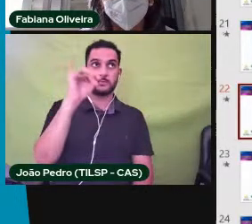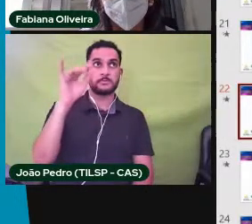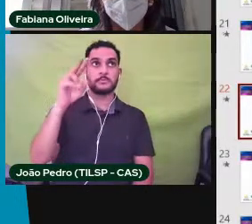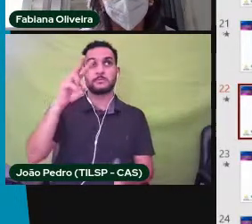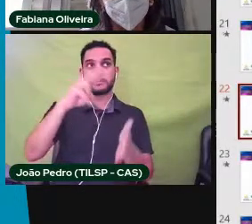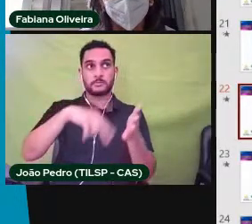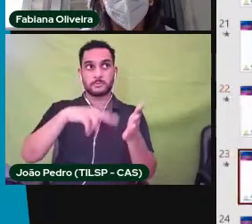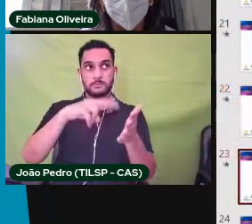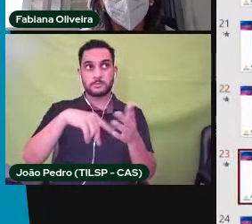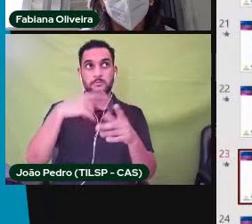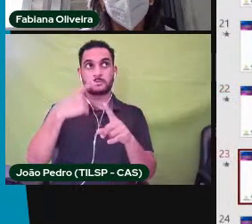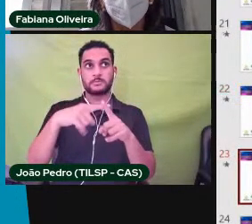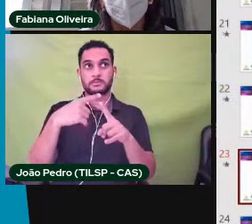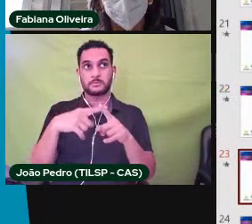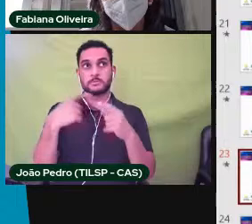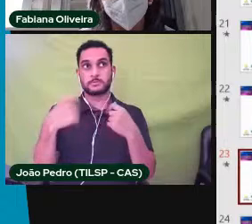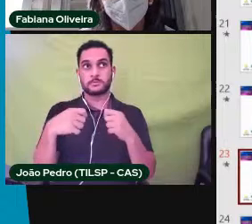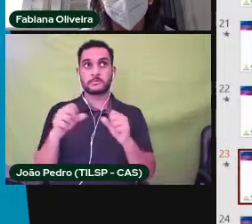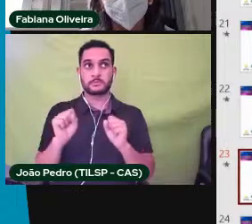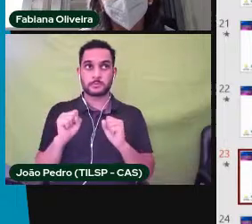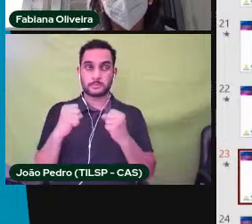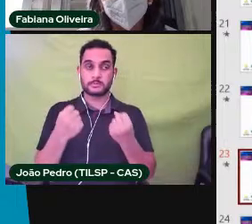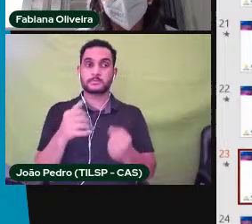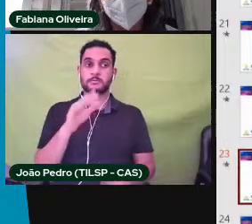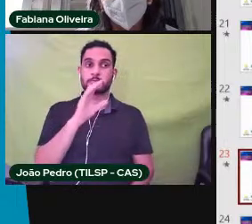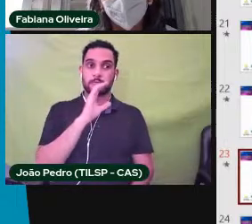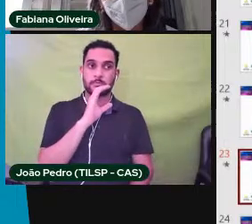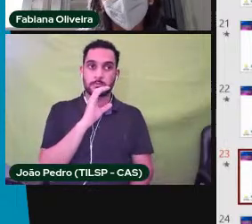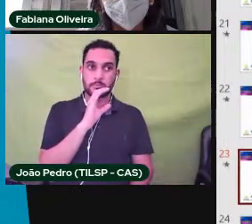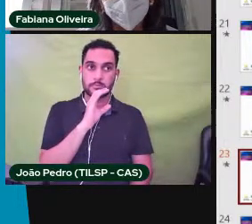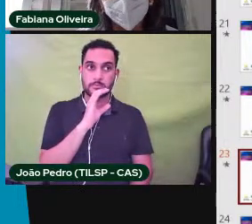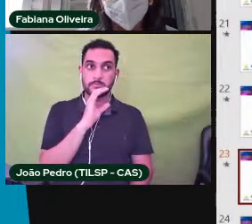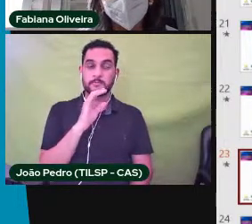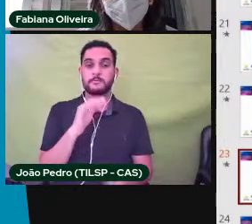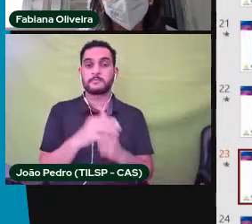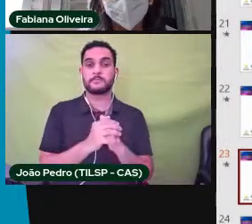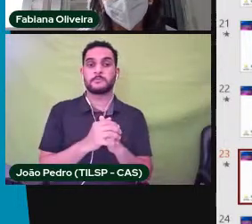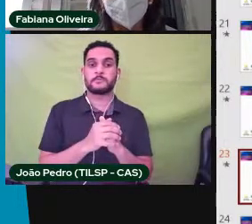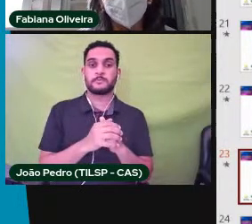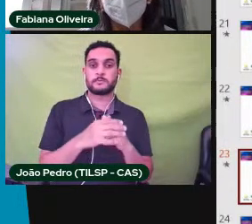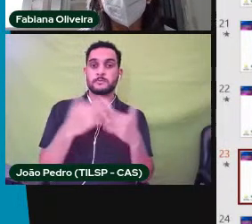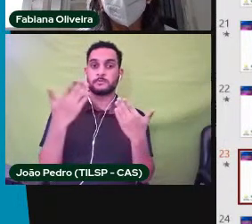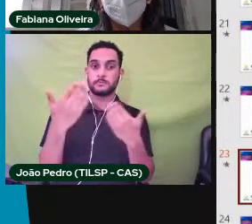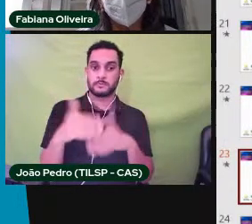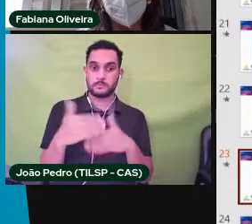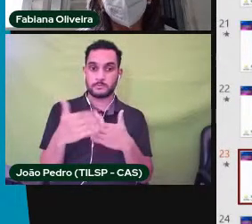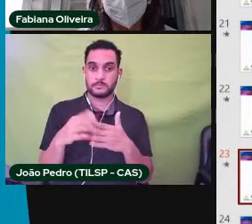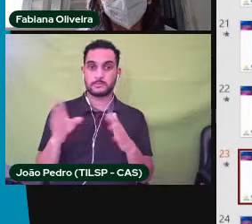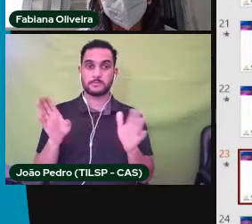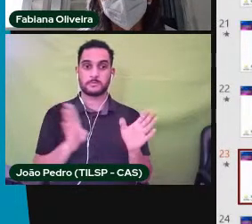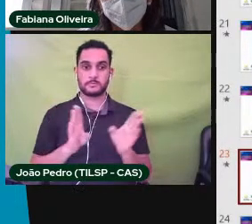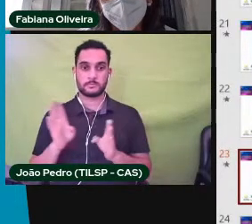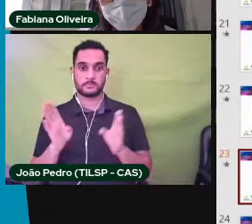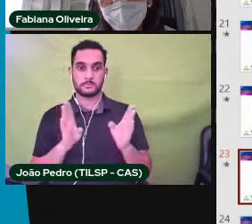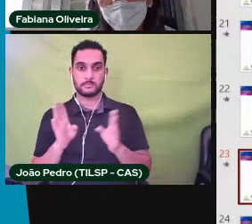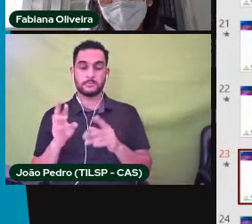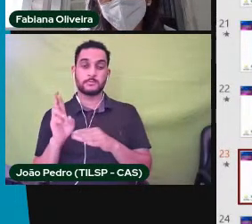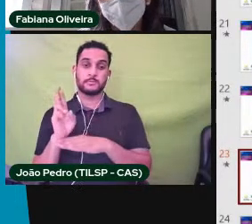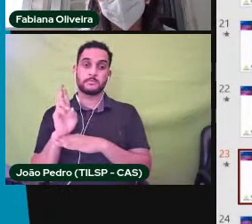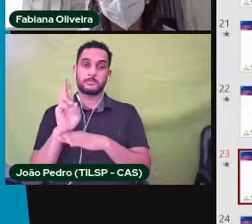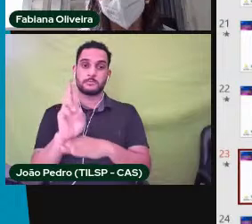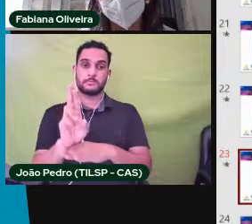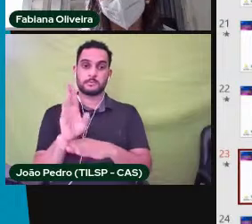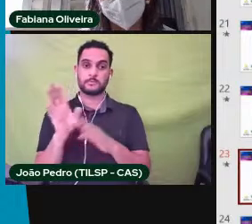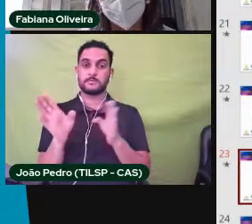nós temos que acompanhar e defender e conhecer, né? Provas acessíveis, recursos de